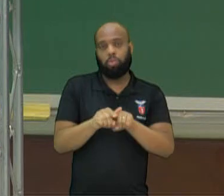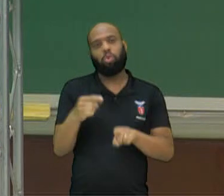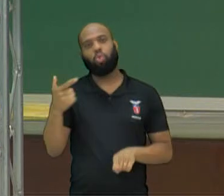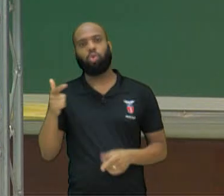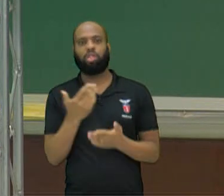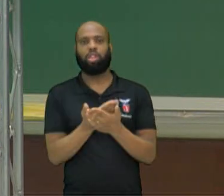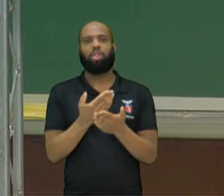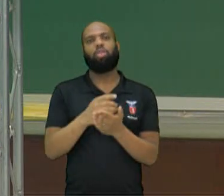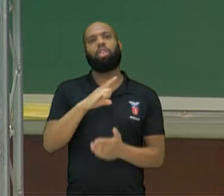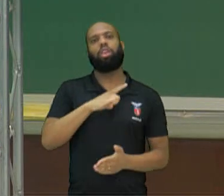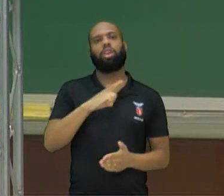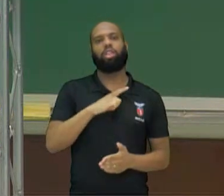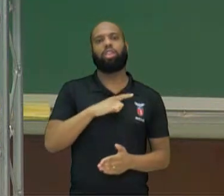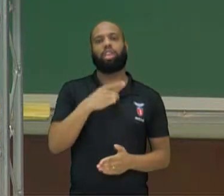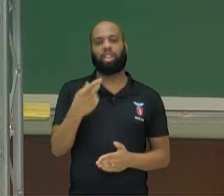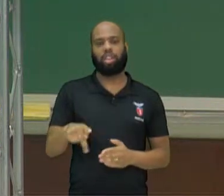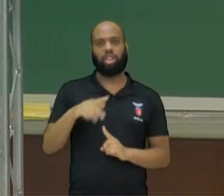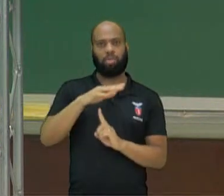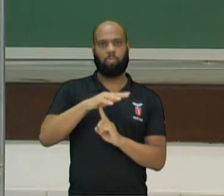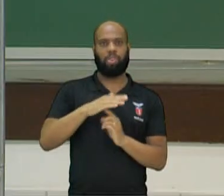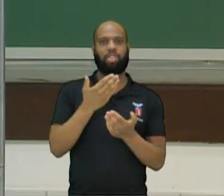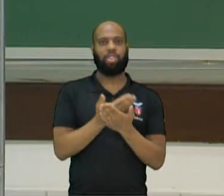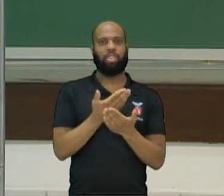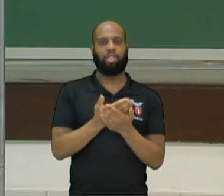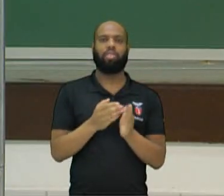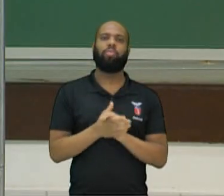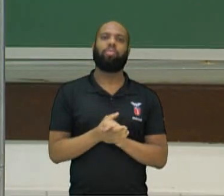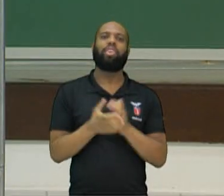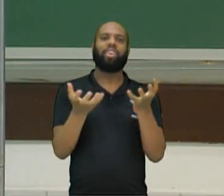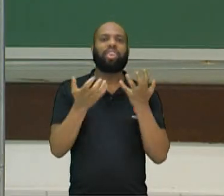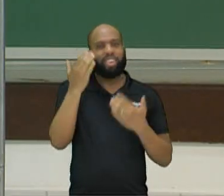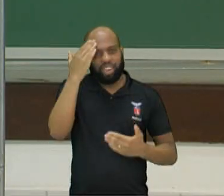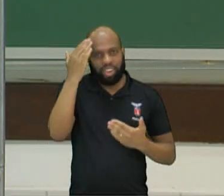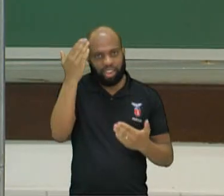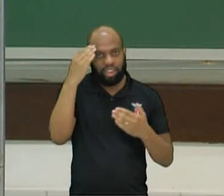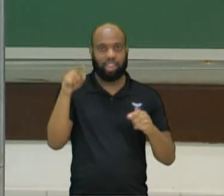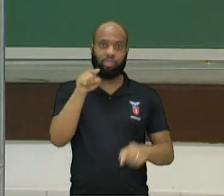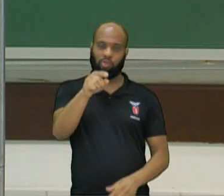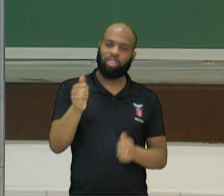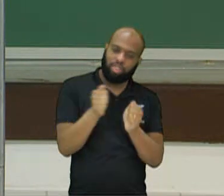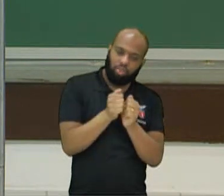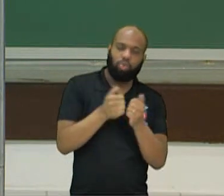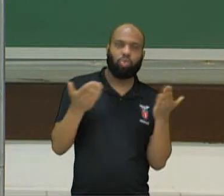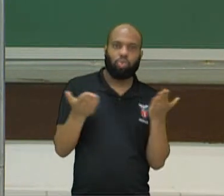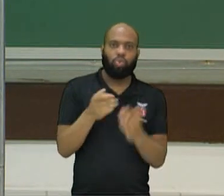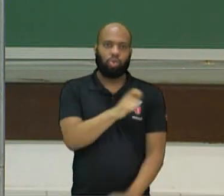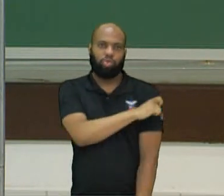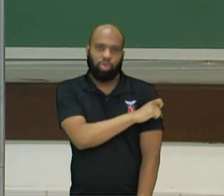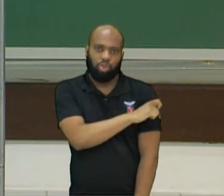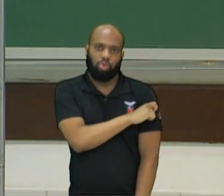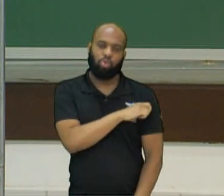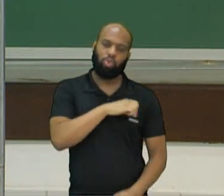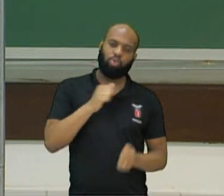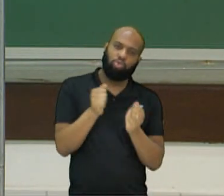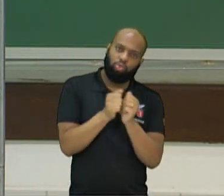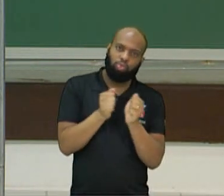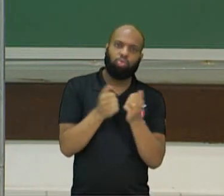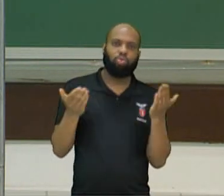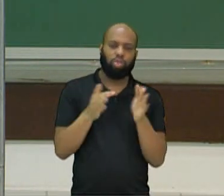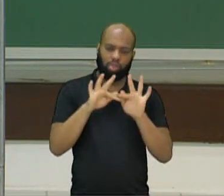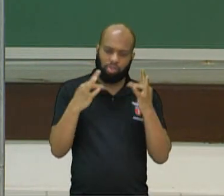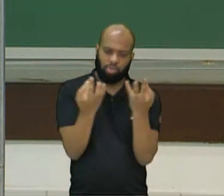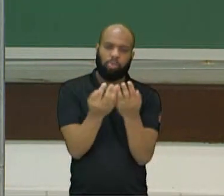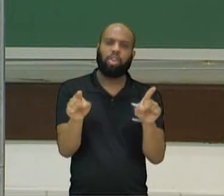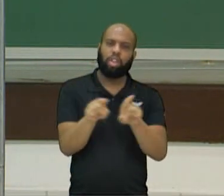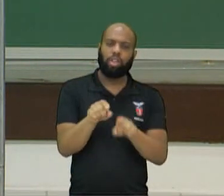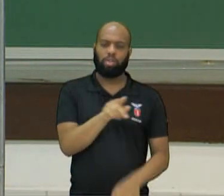que já foram produzidas pelo programa Aula Paraná. Então, quero agradecer a sua participação, estudante, ao seu envolvimento, às suas famílias,